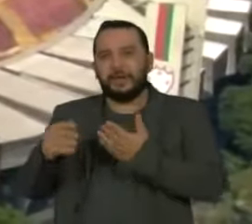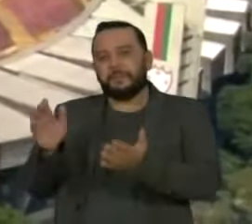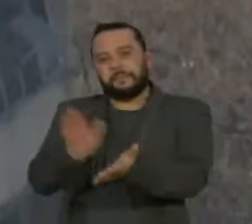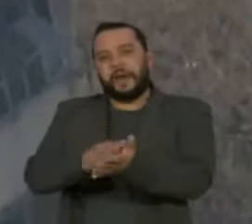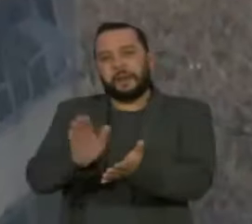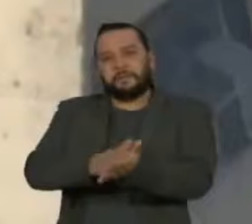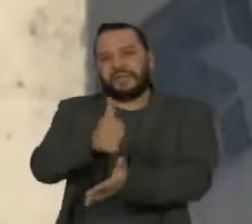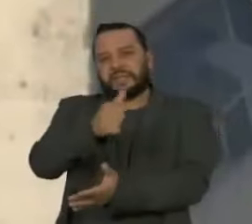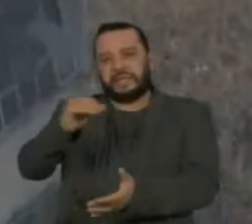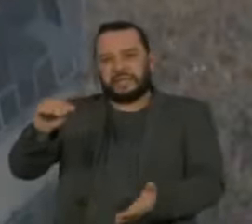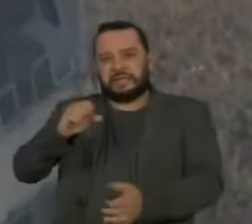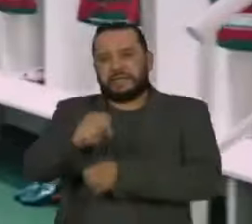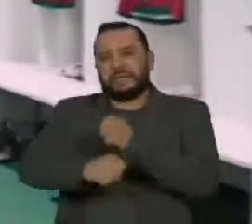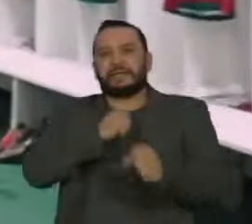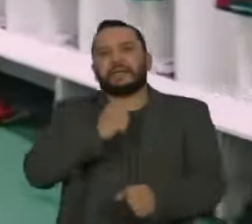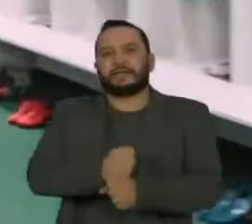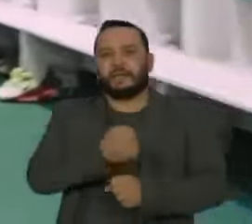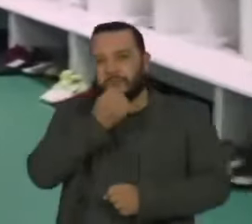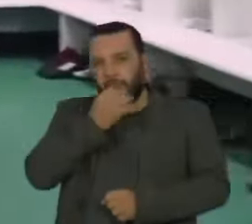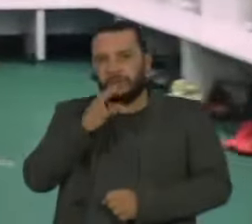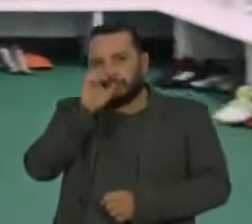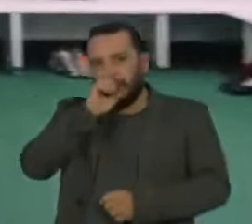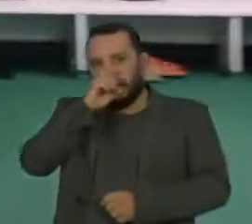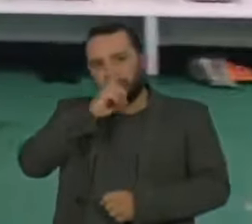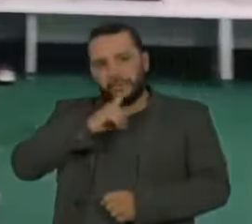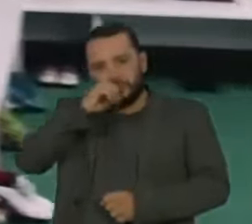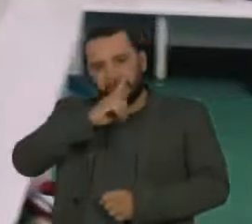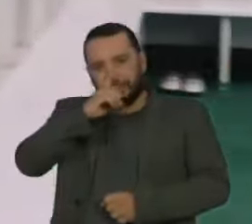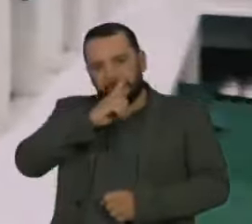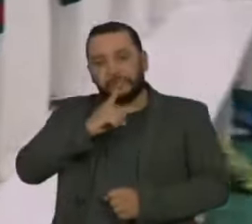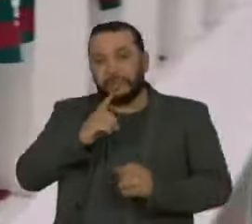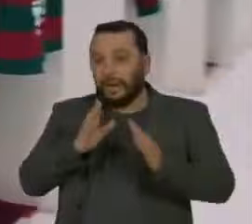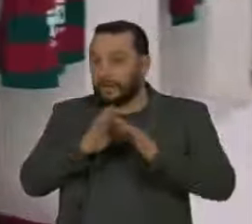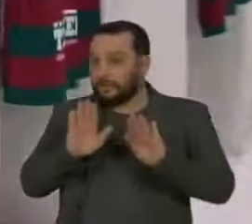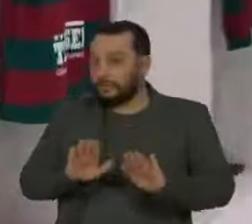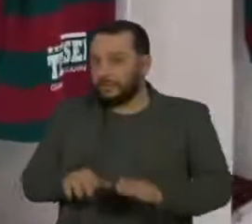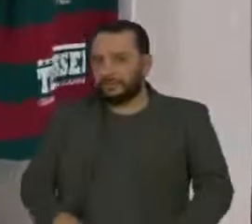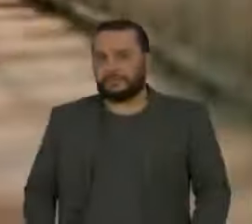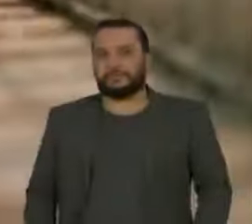Muito obrigada pela companhia, um bom final de semana e, se puder, fique em casa.